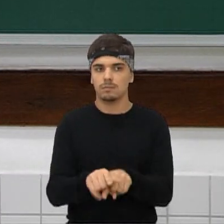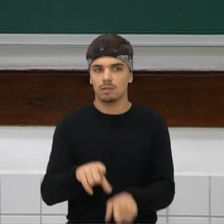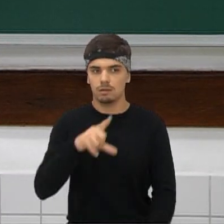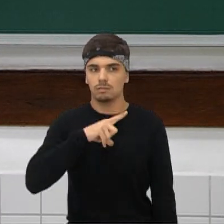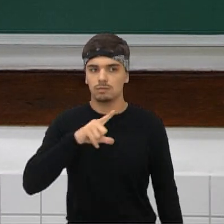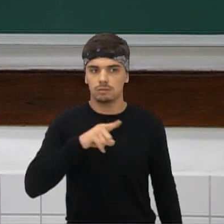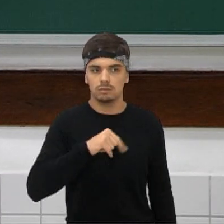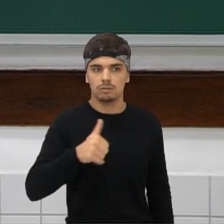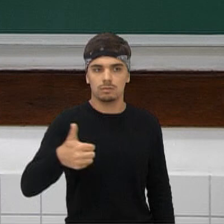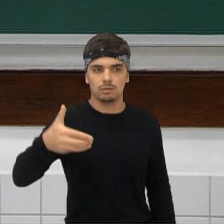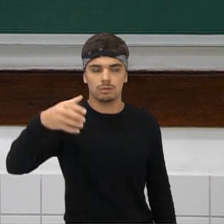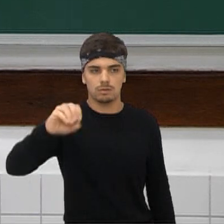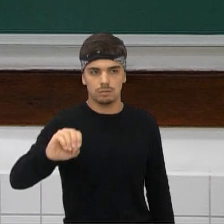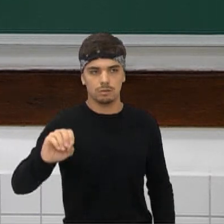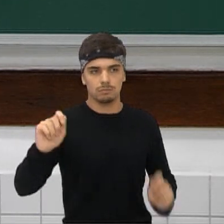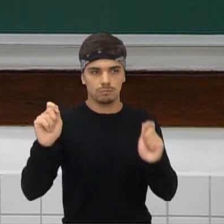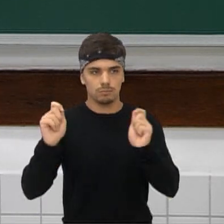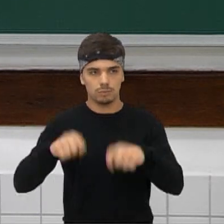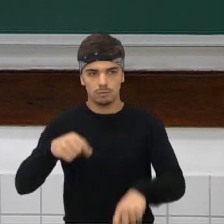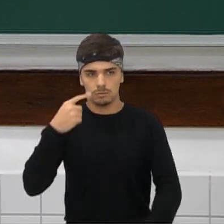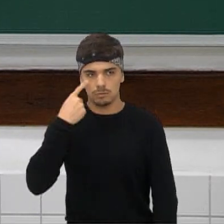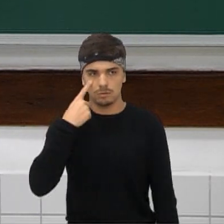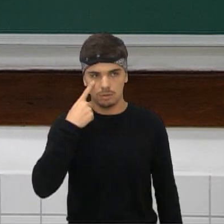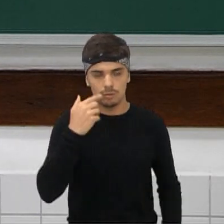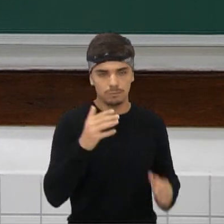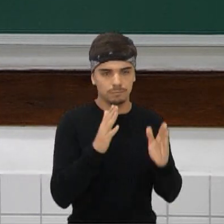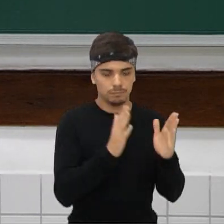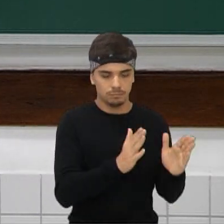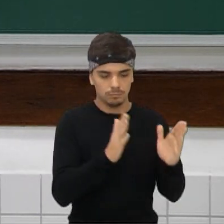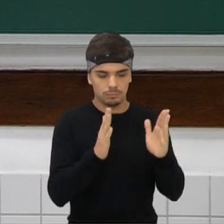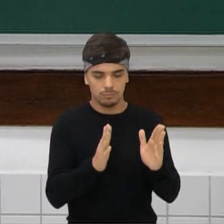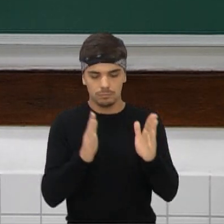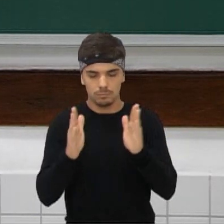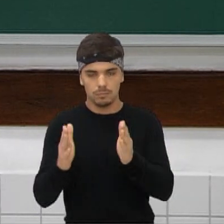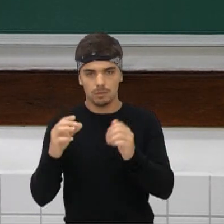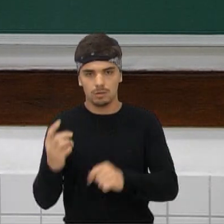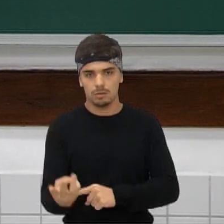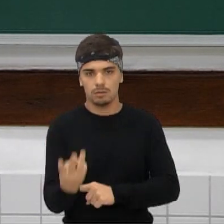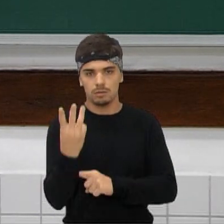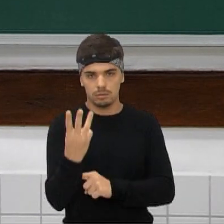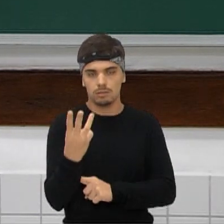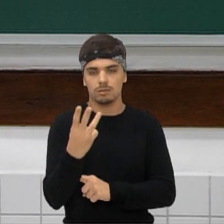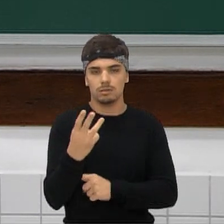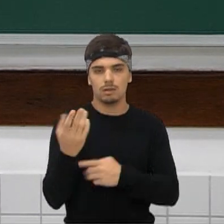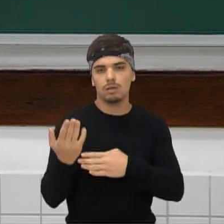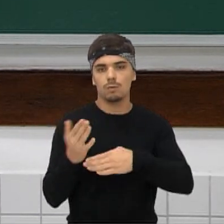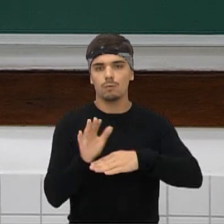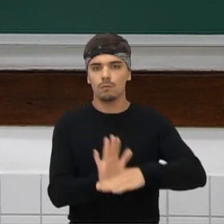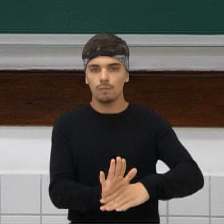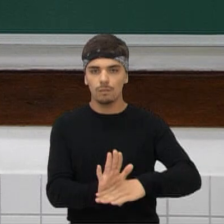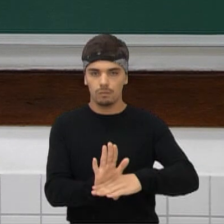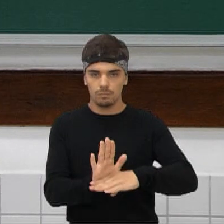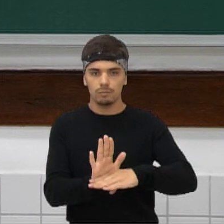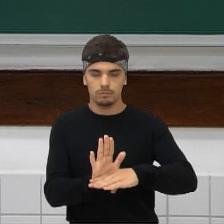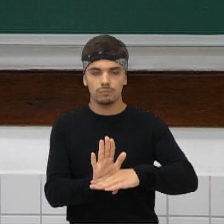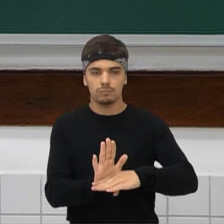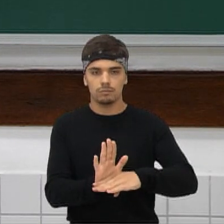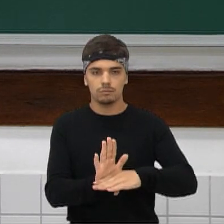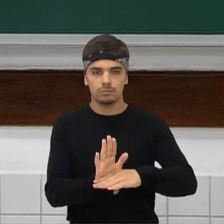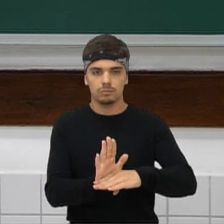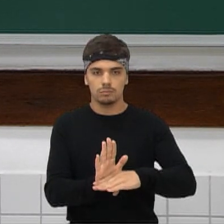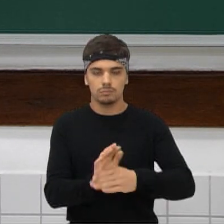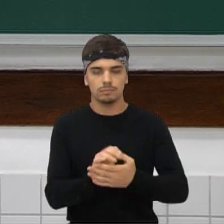10 possíveis. Então, eu vou favoráveis, né? Então, o nosso